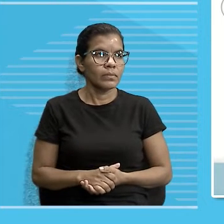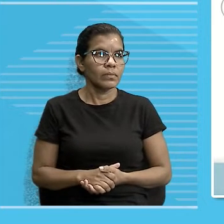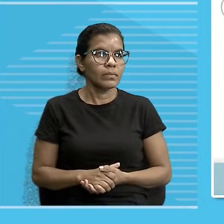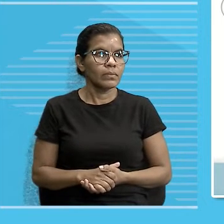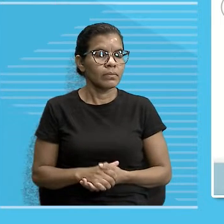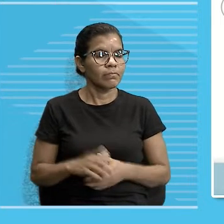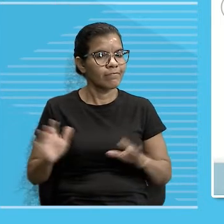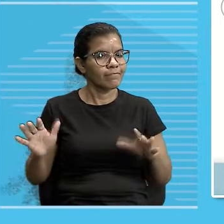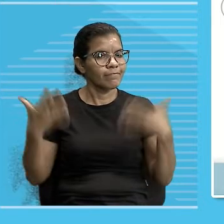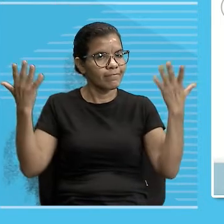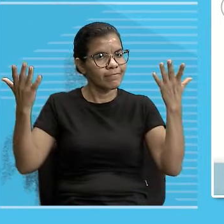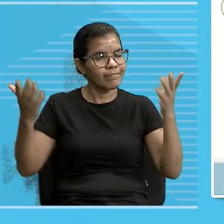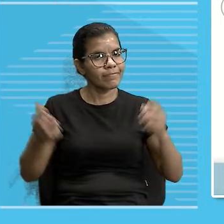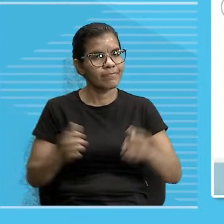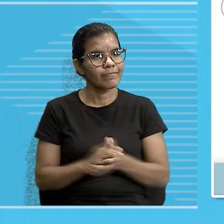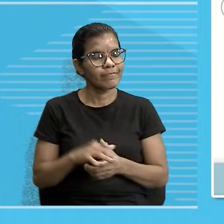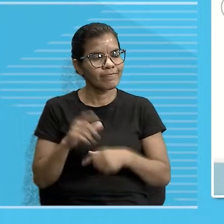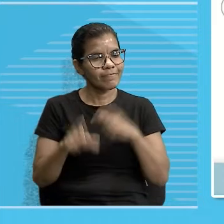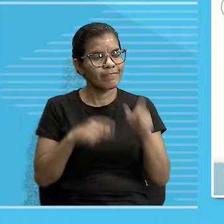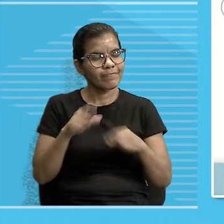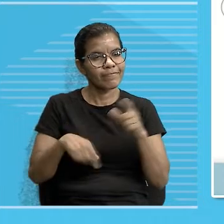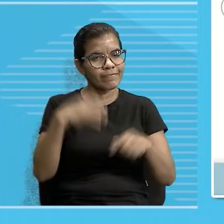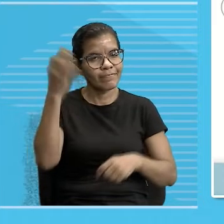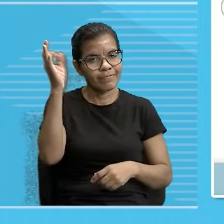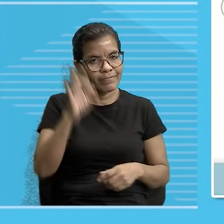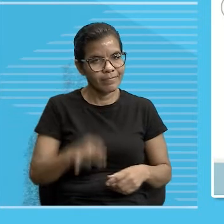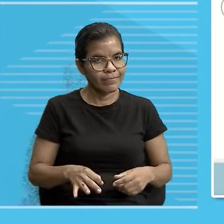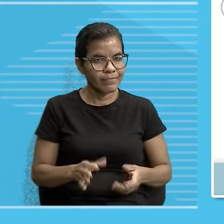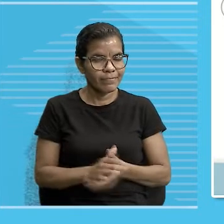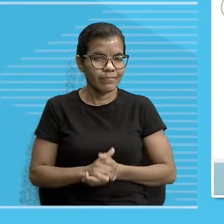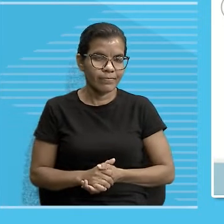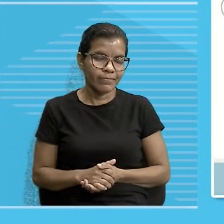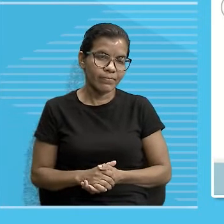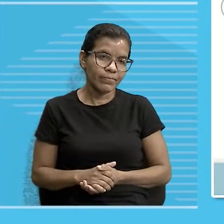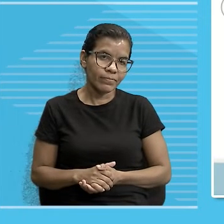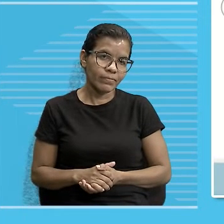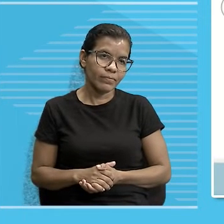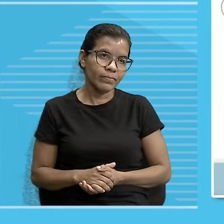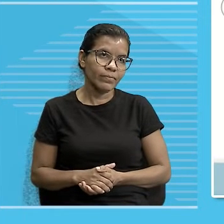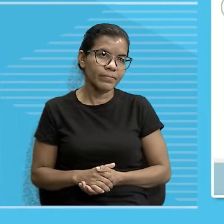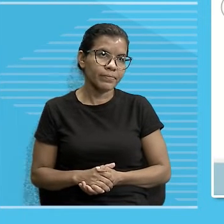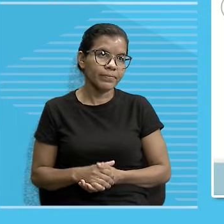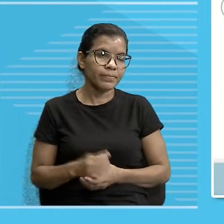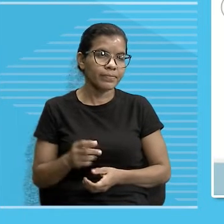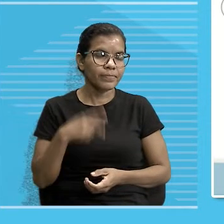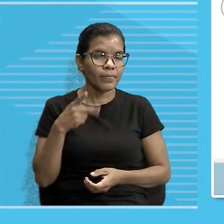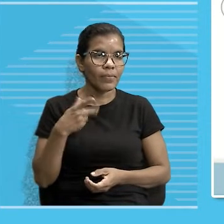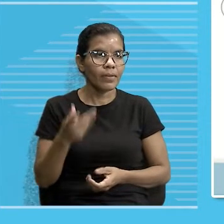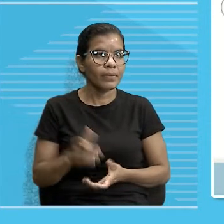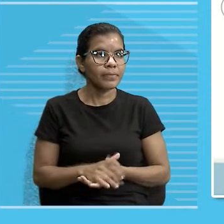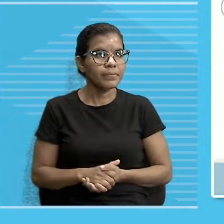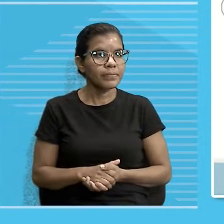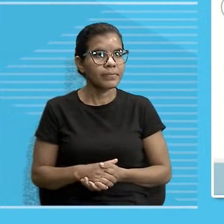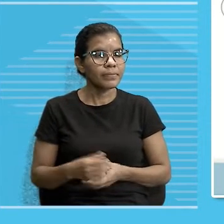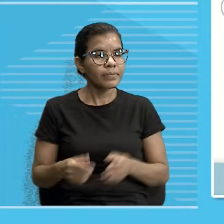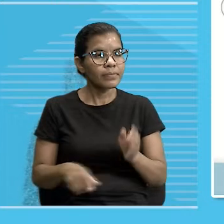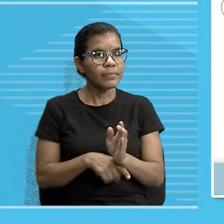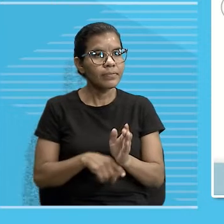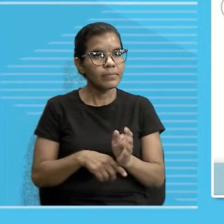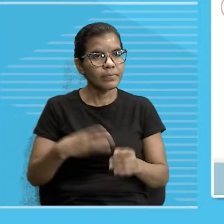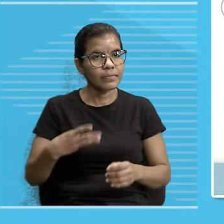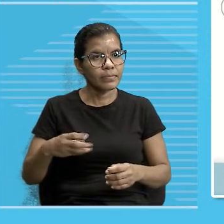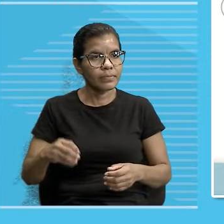Parabéns à galerinha aí que marcou o gabarito da letra D. Falou para a gente que dava menos 40, né?